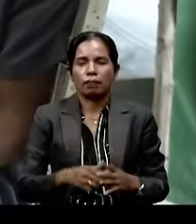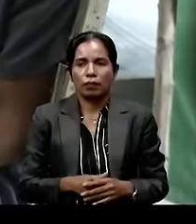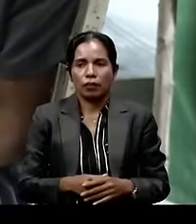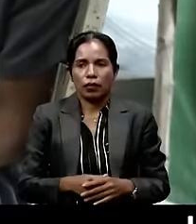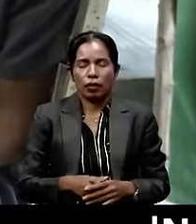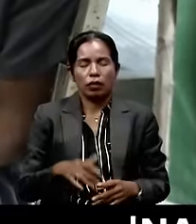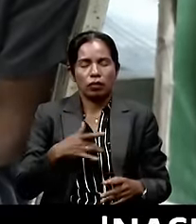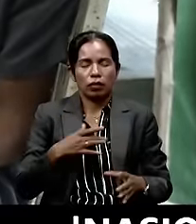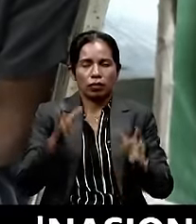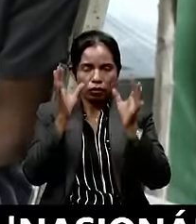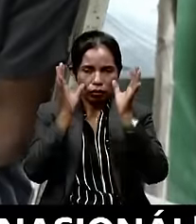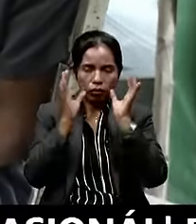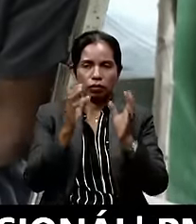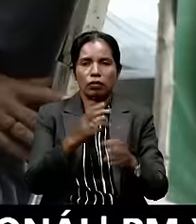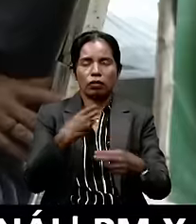Sinti araska tebus.